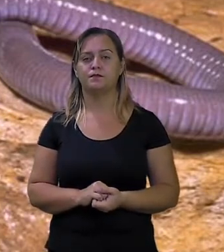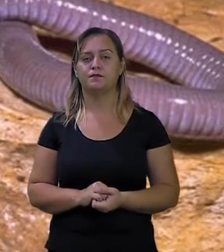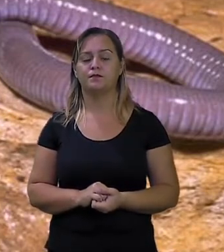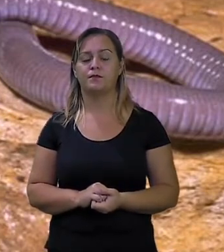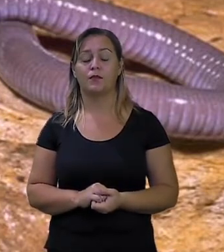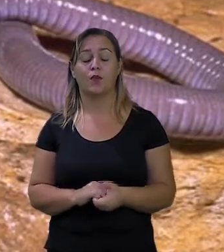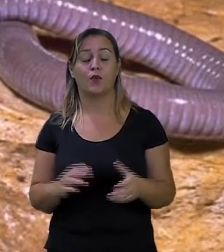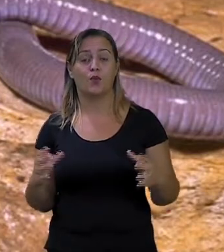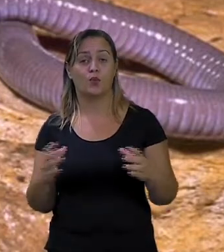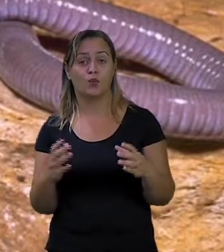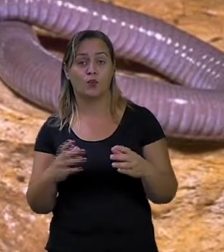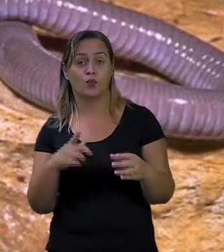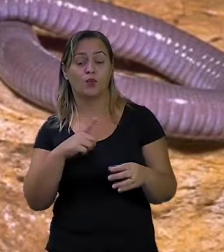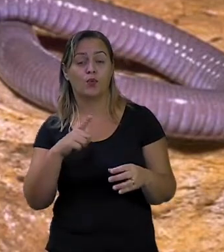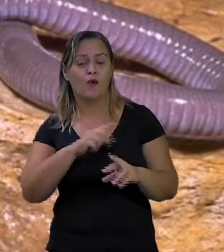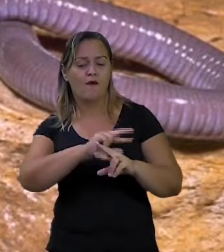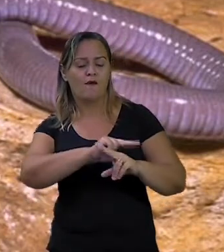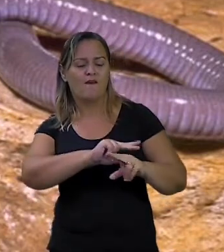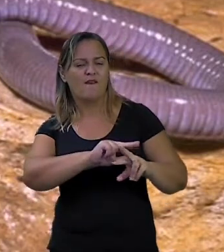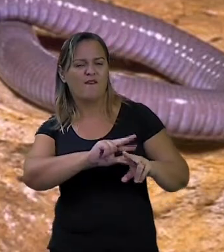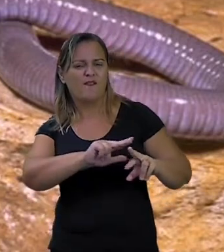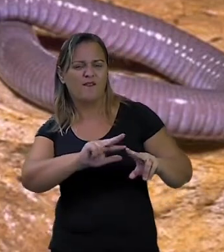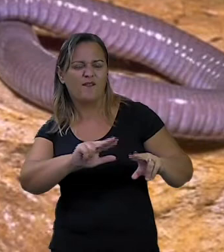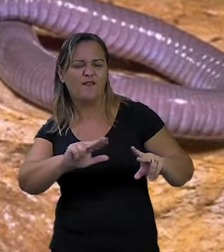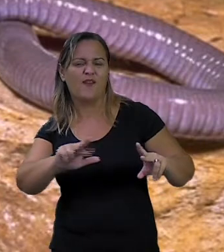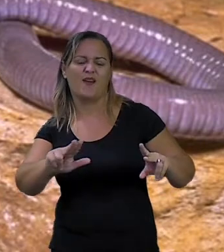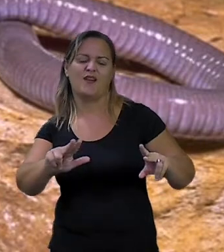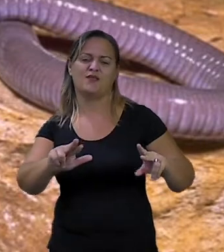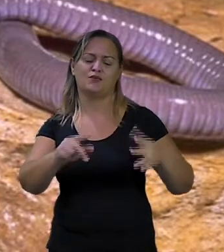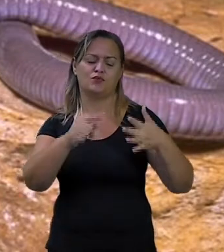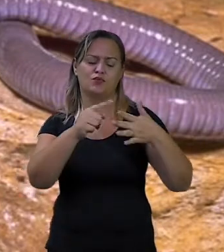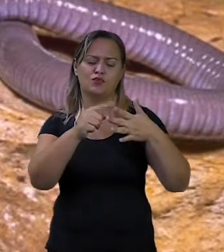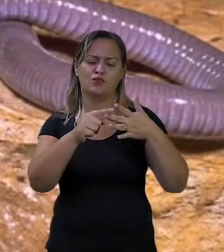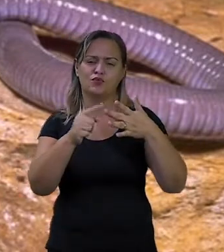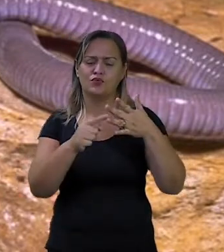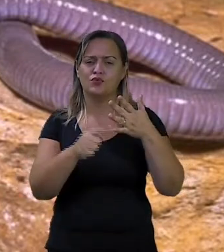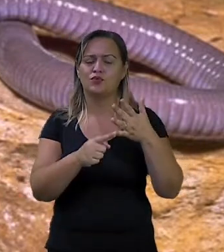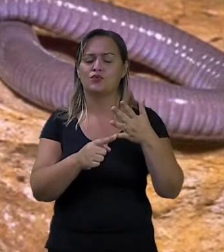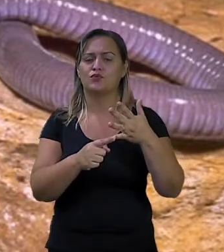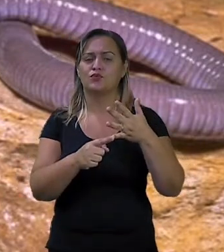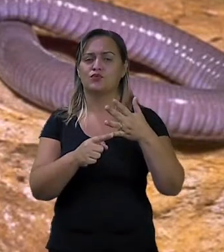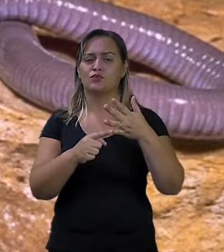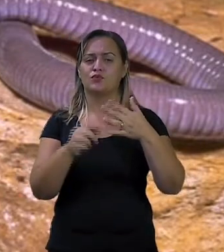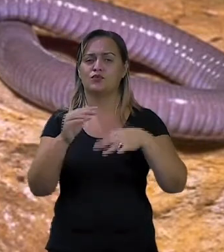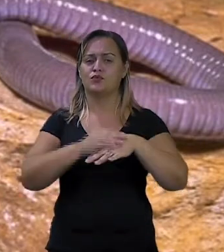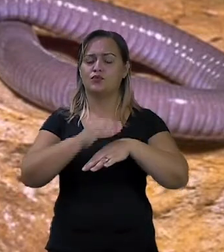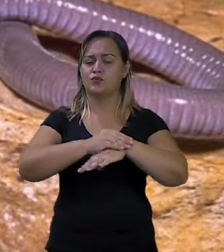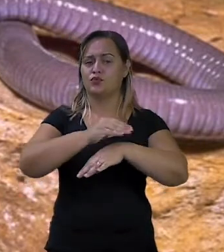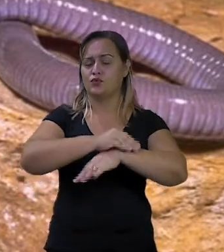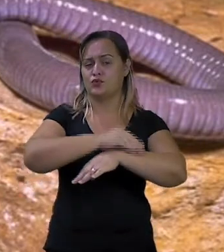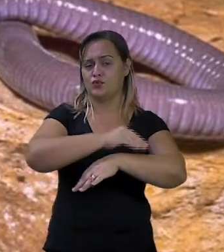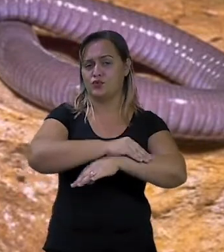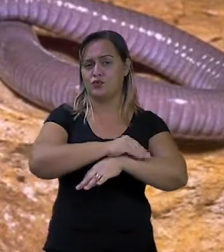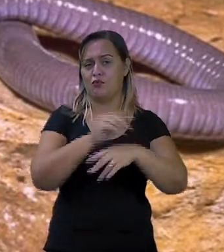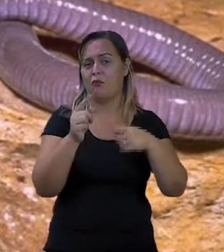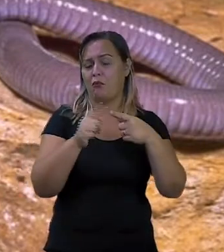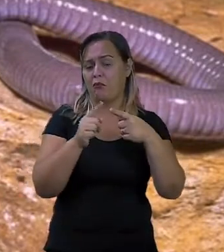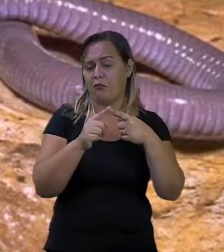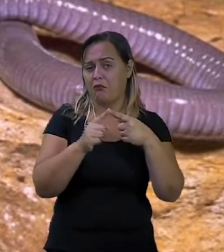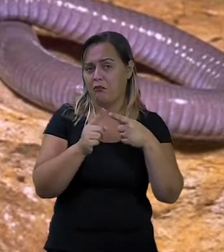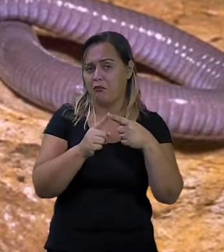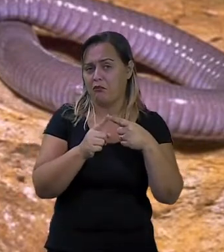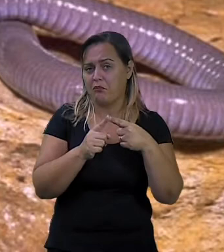anuros, urodelas. Os anuros, o que acontece com esse grupo? Eles não